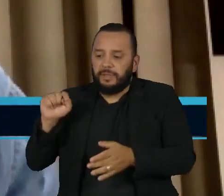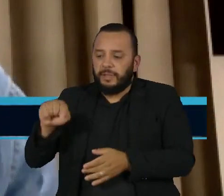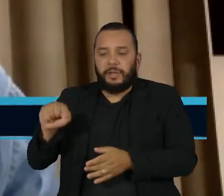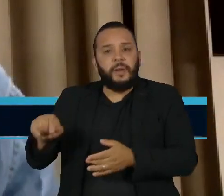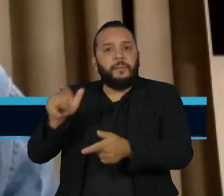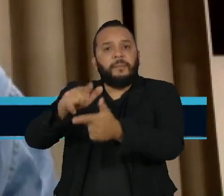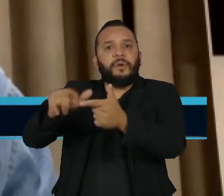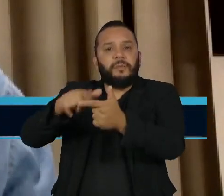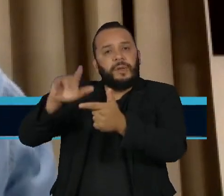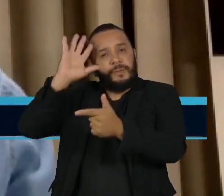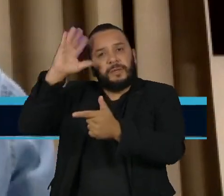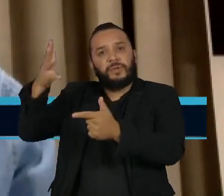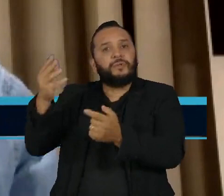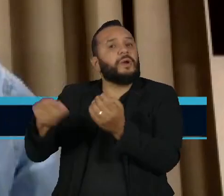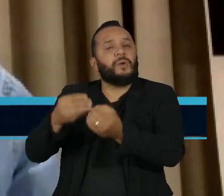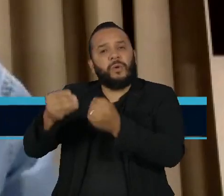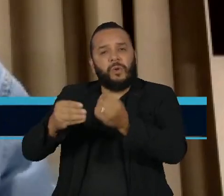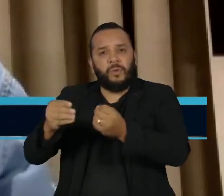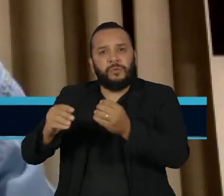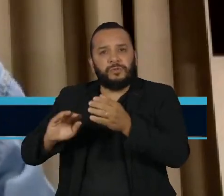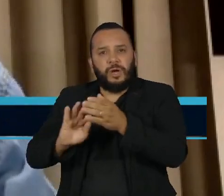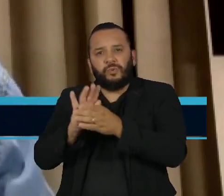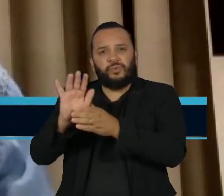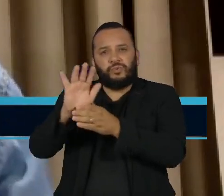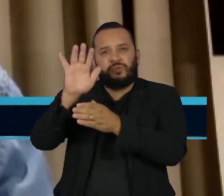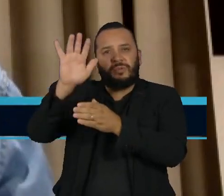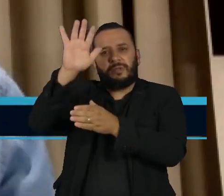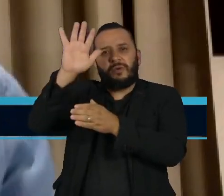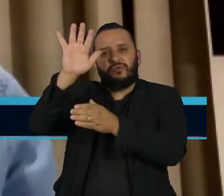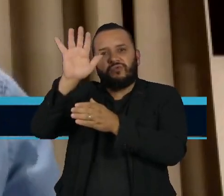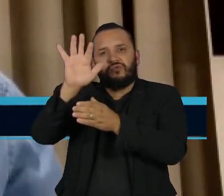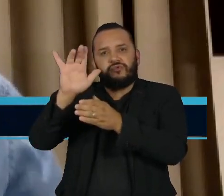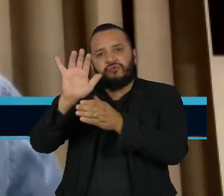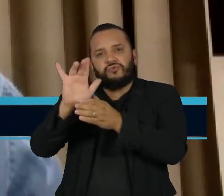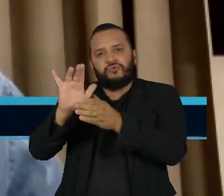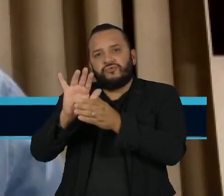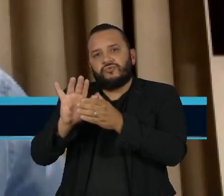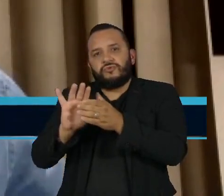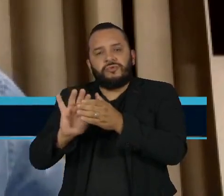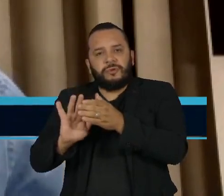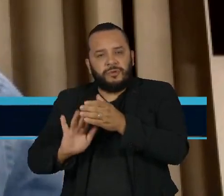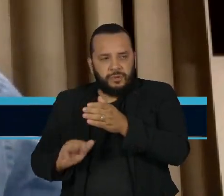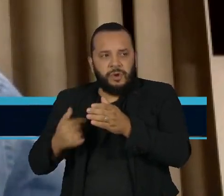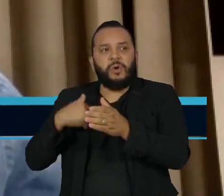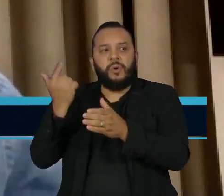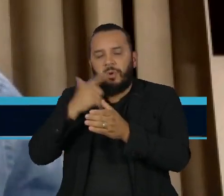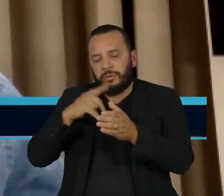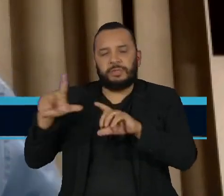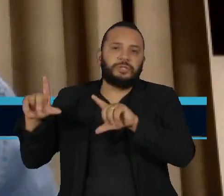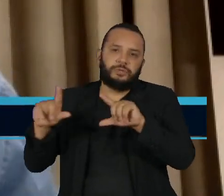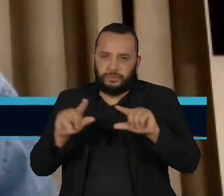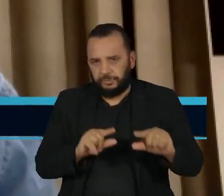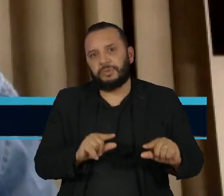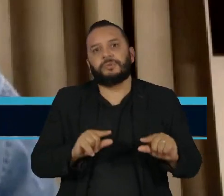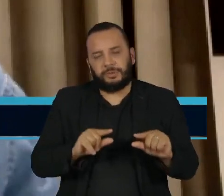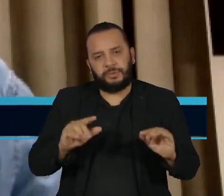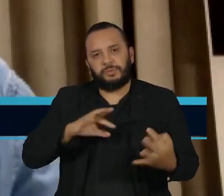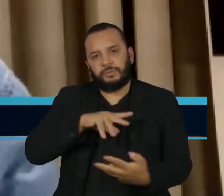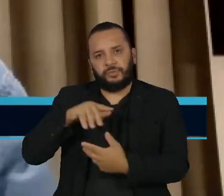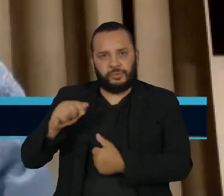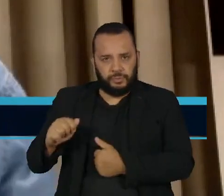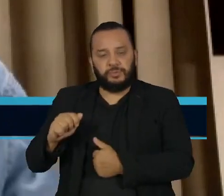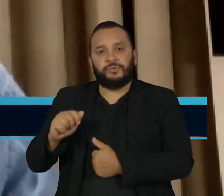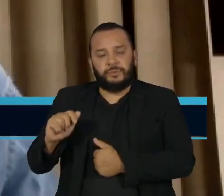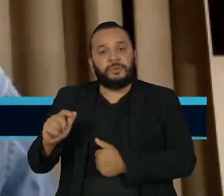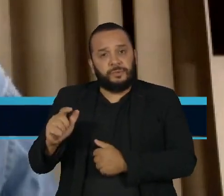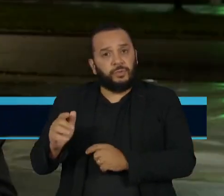diminuir as emissões. É um fundo para países em desenvolvimento diminuírem a sua poluição no planeta com o